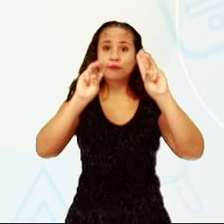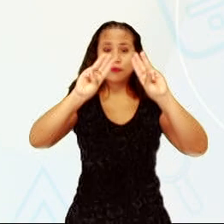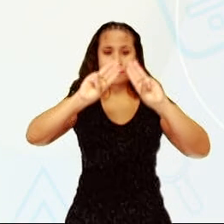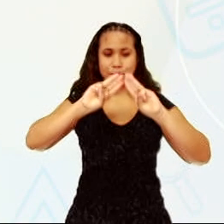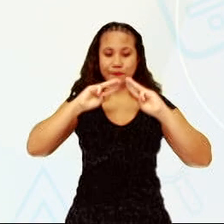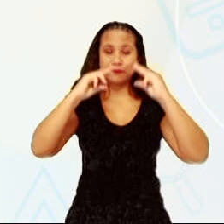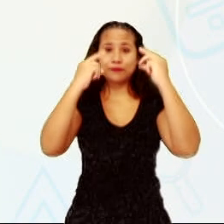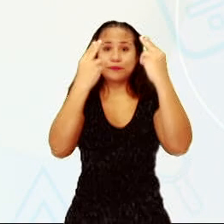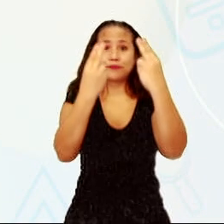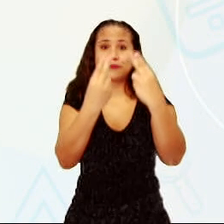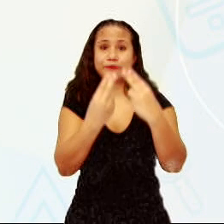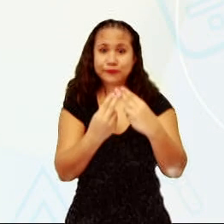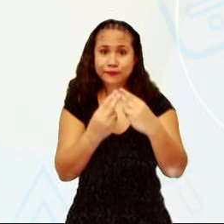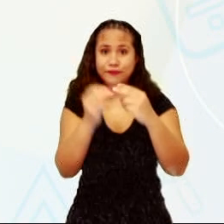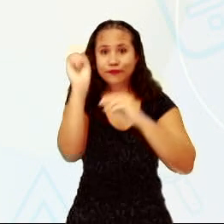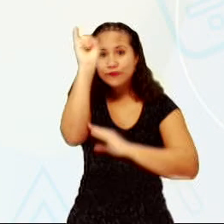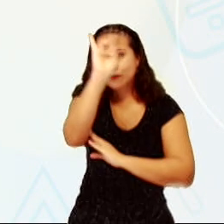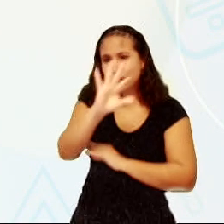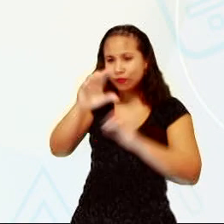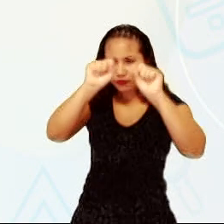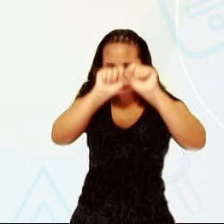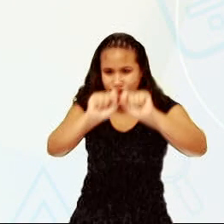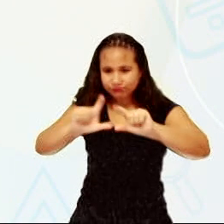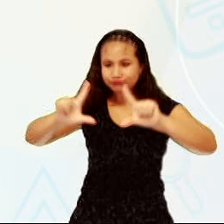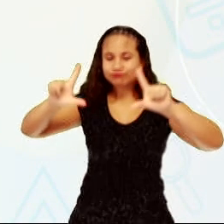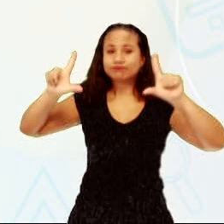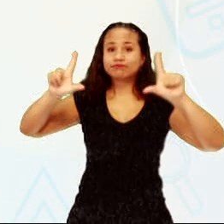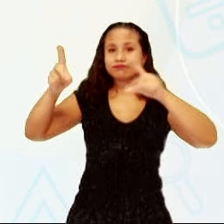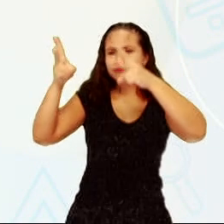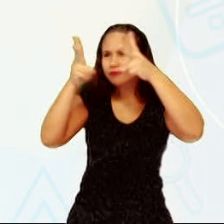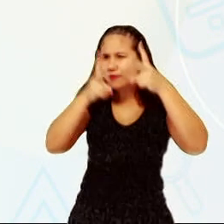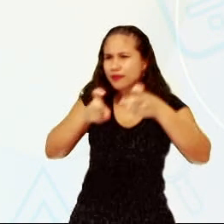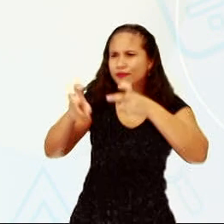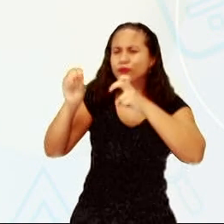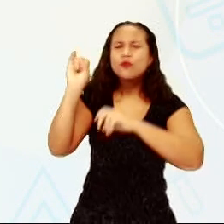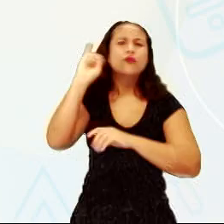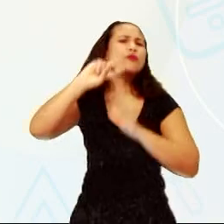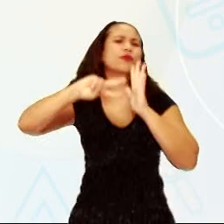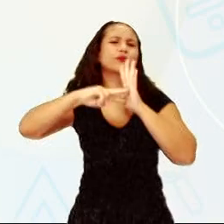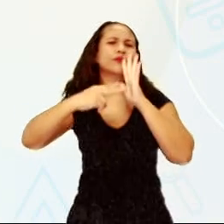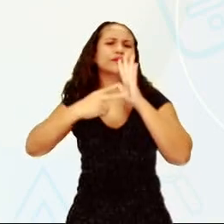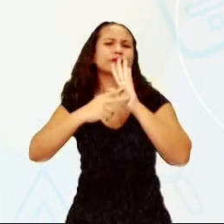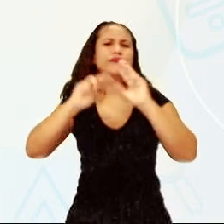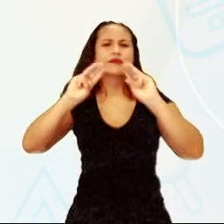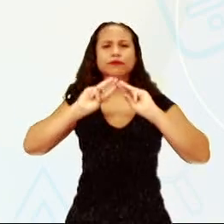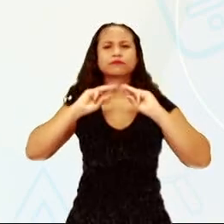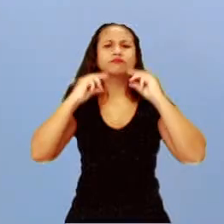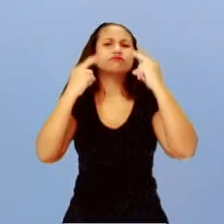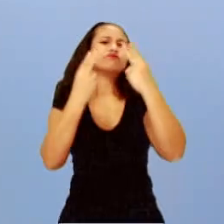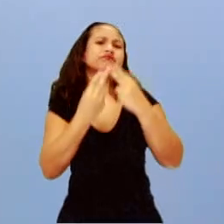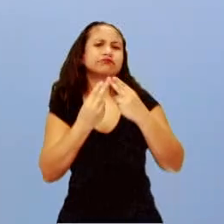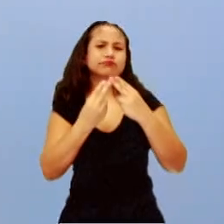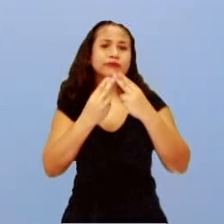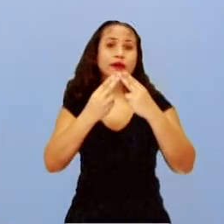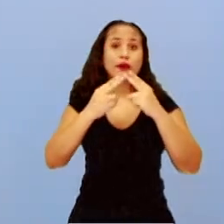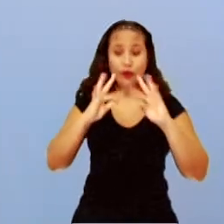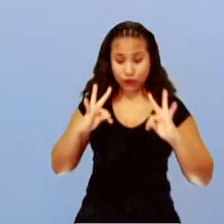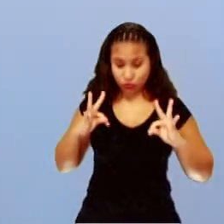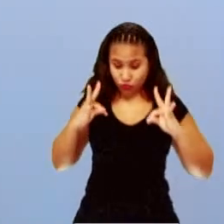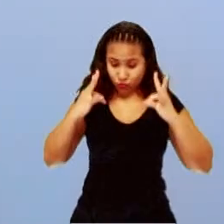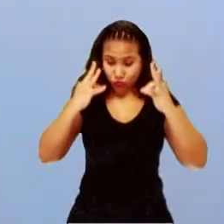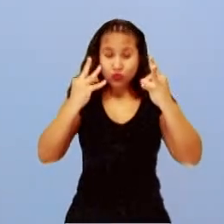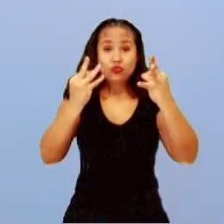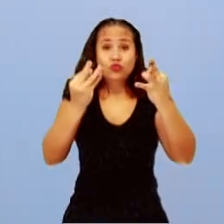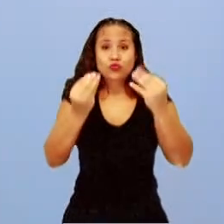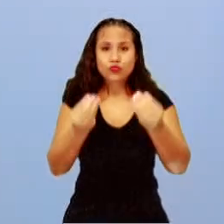Eu vou abrir aqui esse slide para vocês observarem o que é matéria, não é? Matéria é